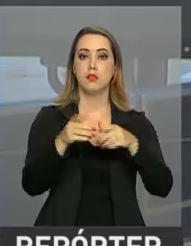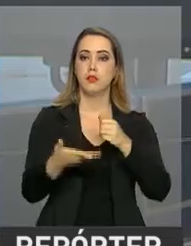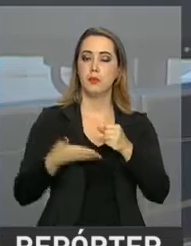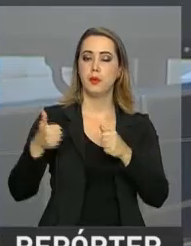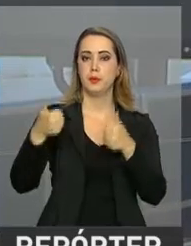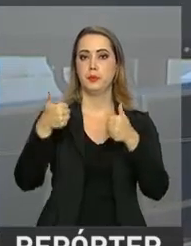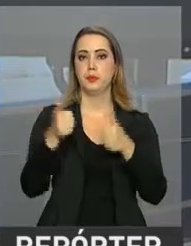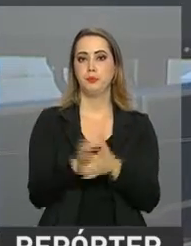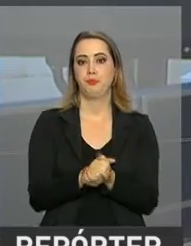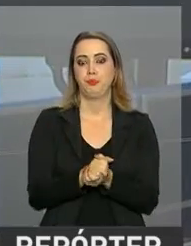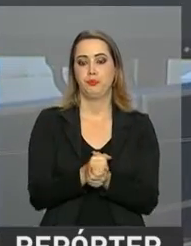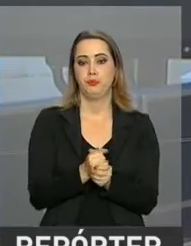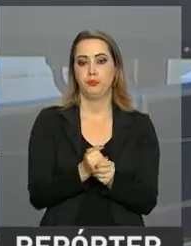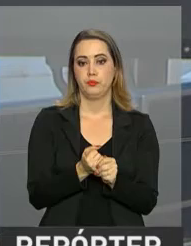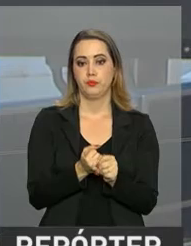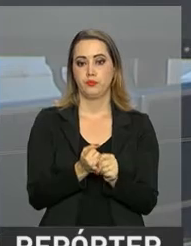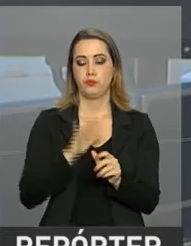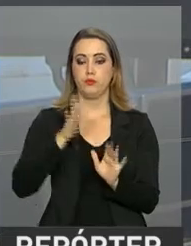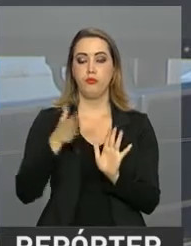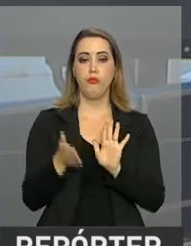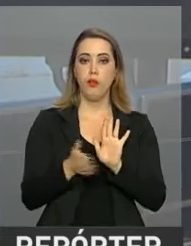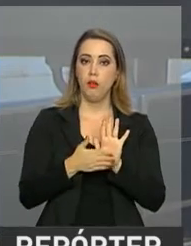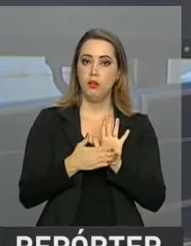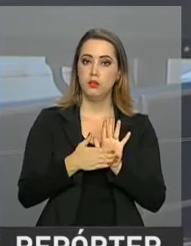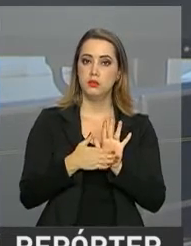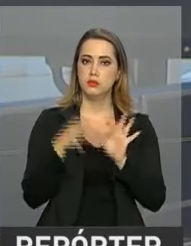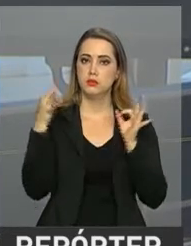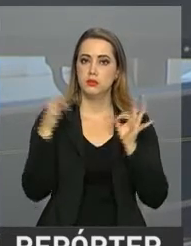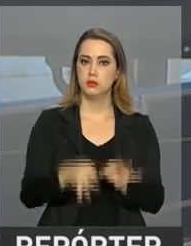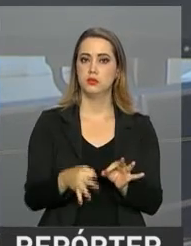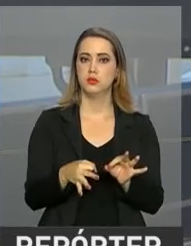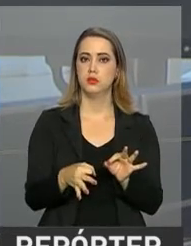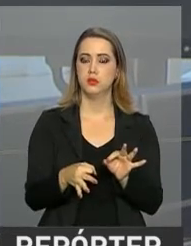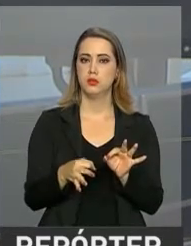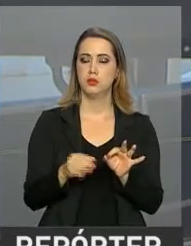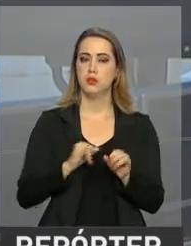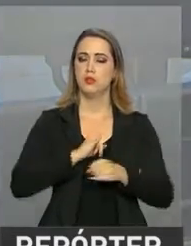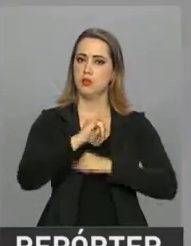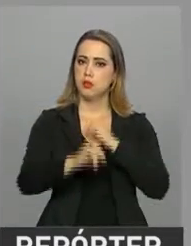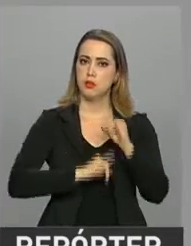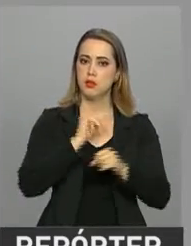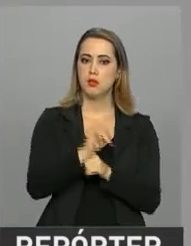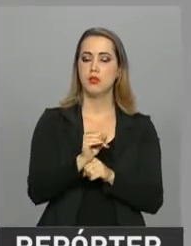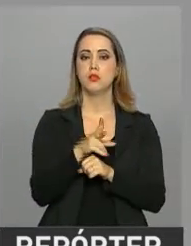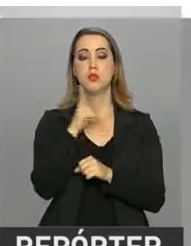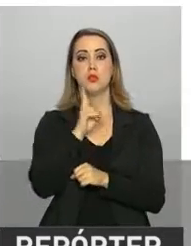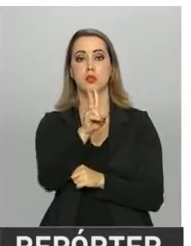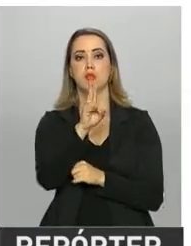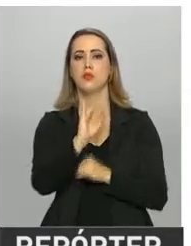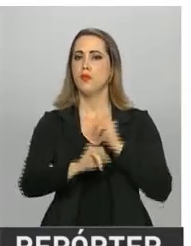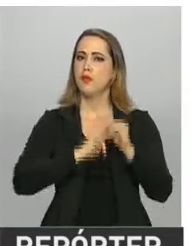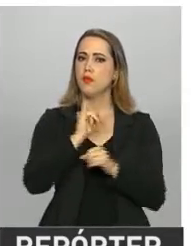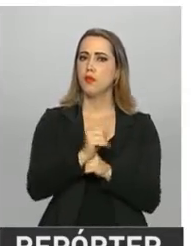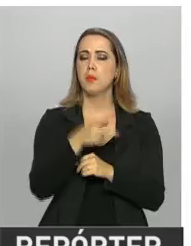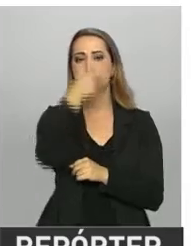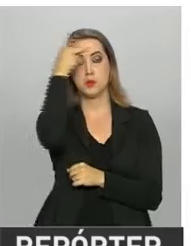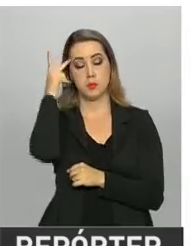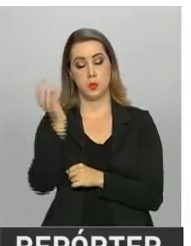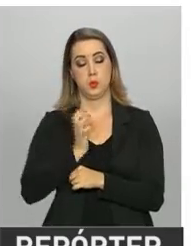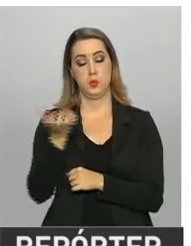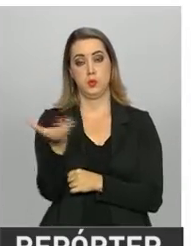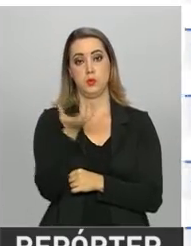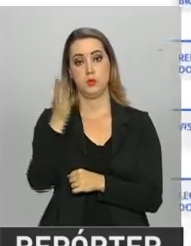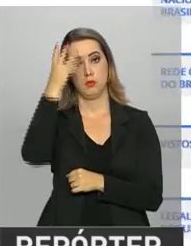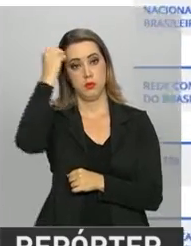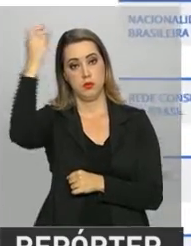terciária. Já está disponível a nova versão do portal Consular, com informações úteis para brasileiros que querem viajar para o